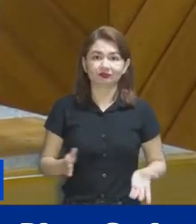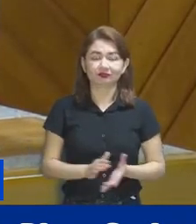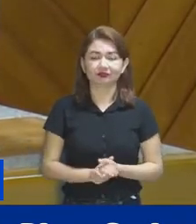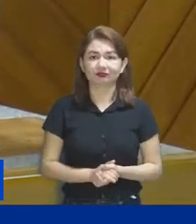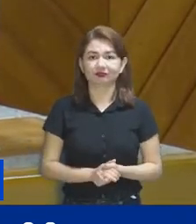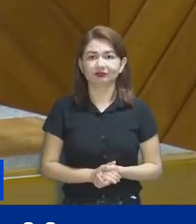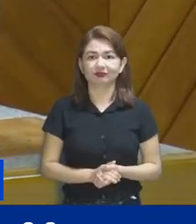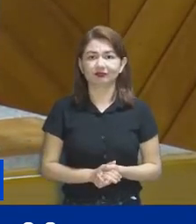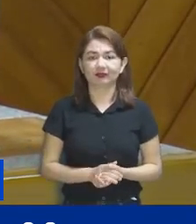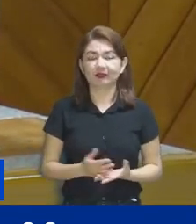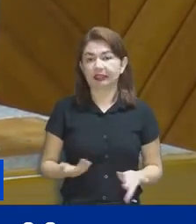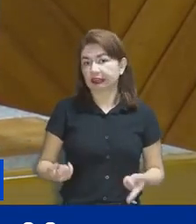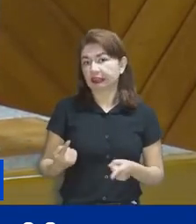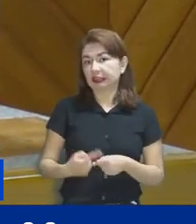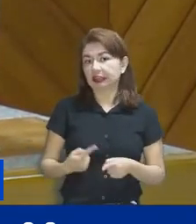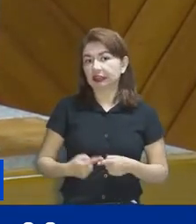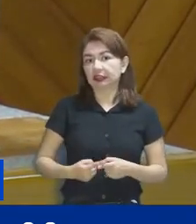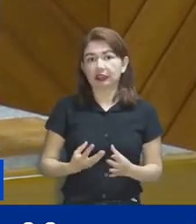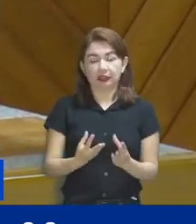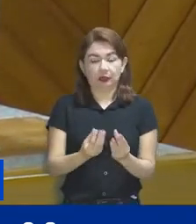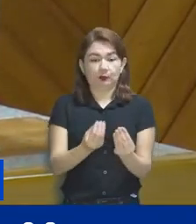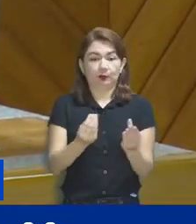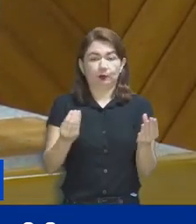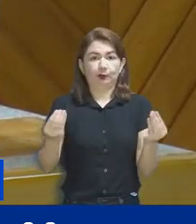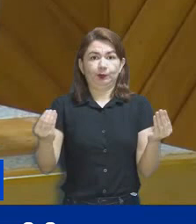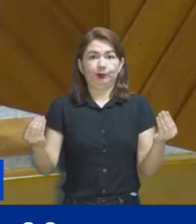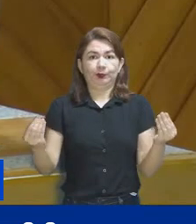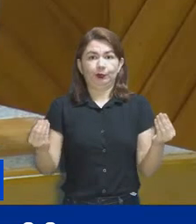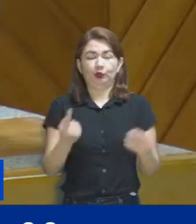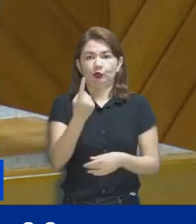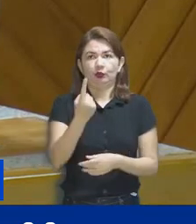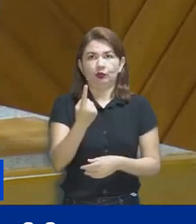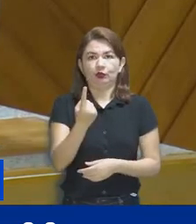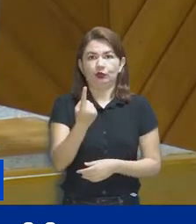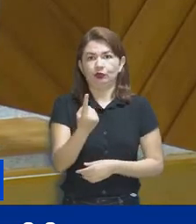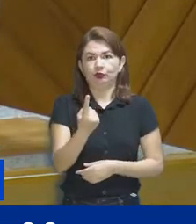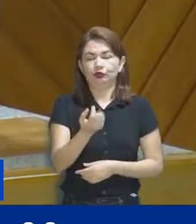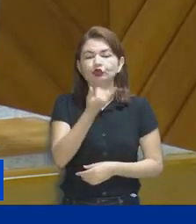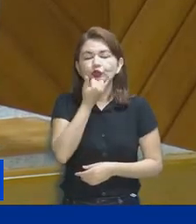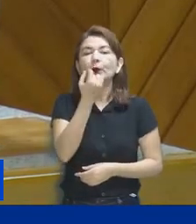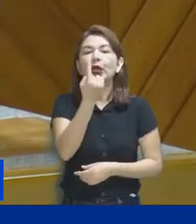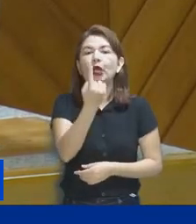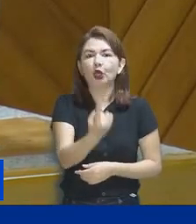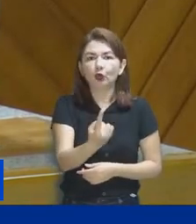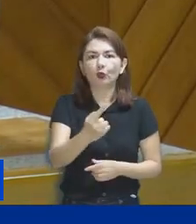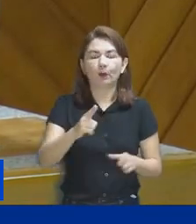Diogo Sênior e que havia um único santinho que estava na posse dela.